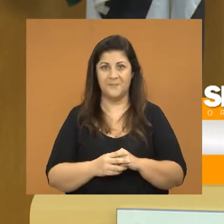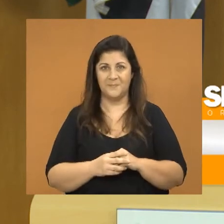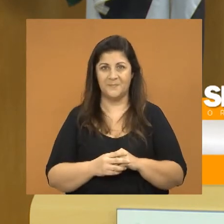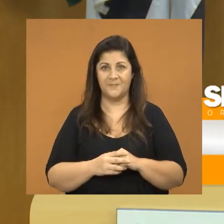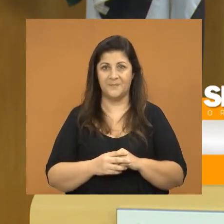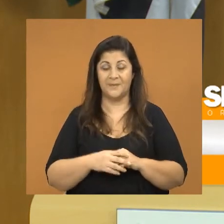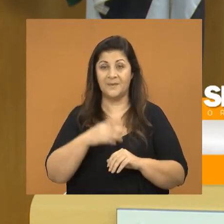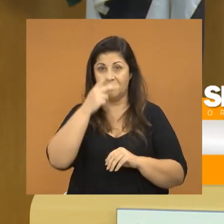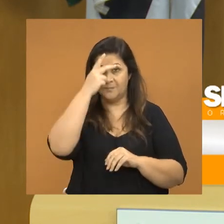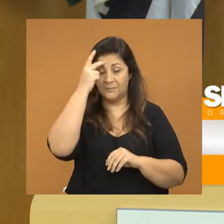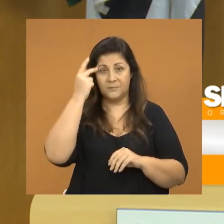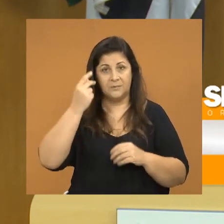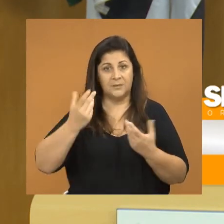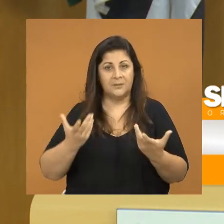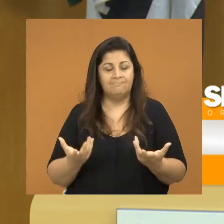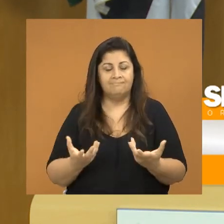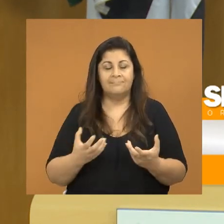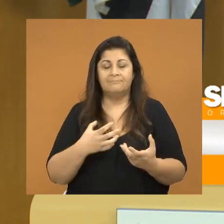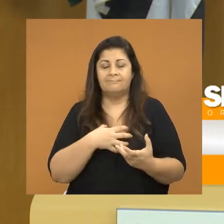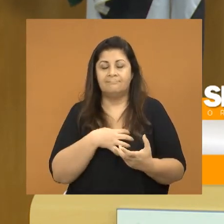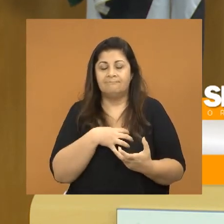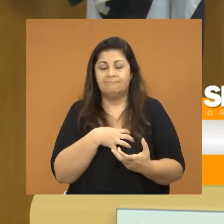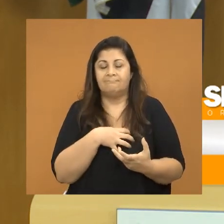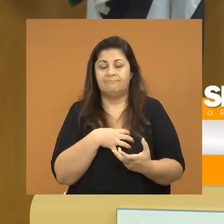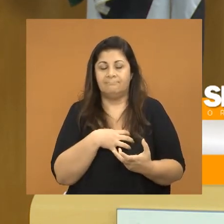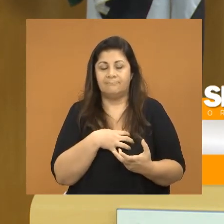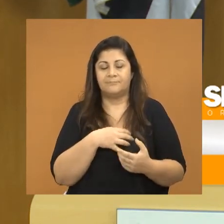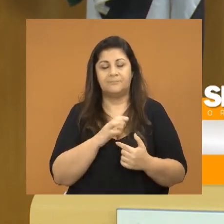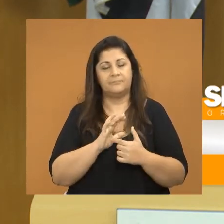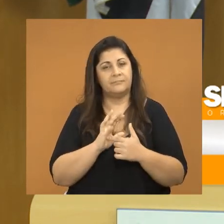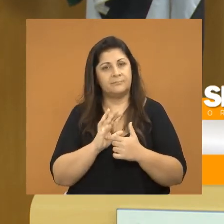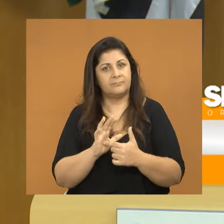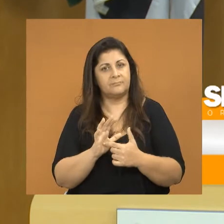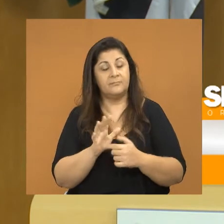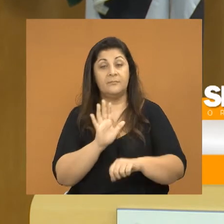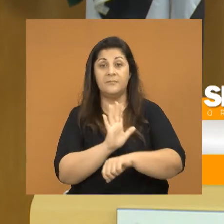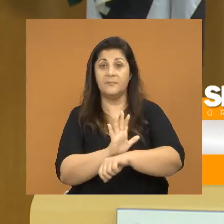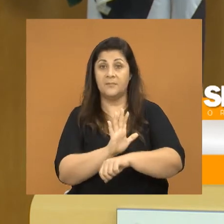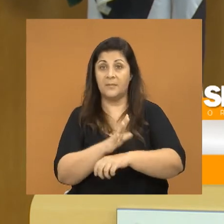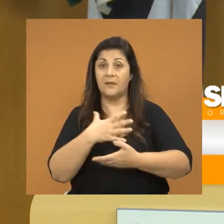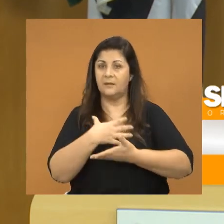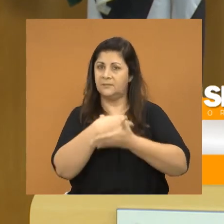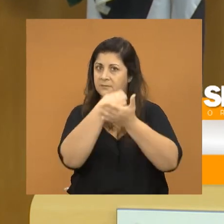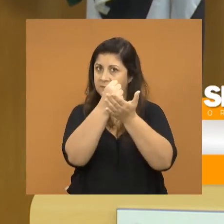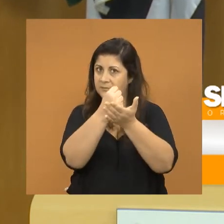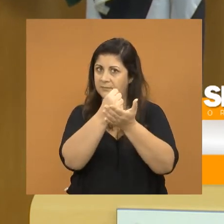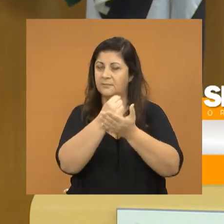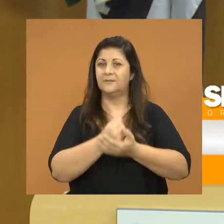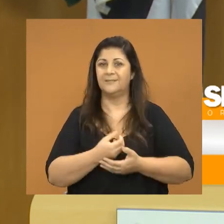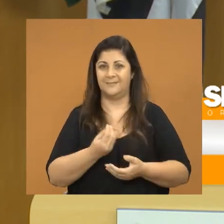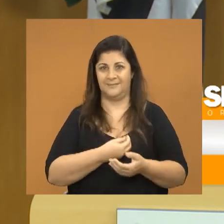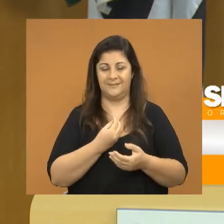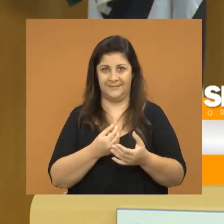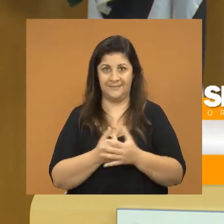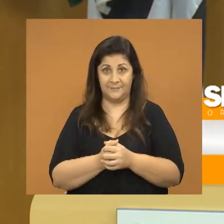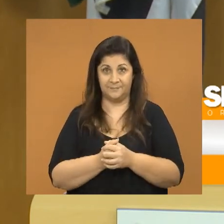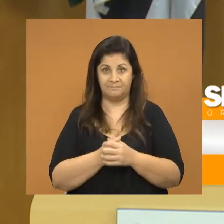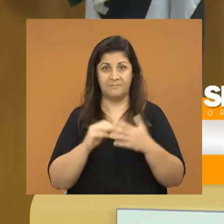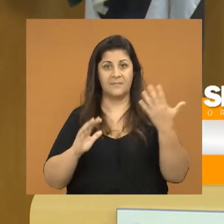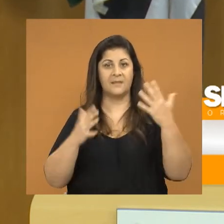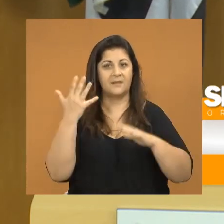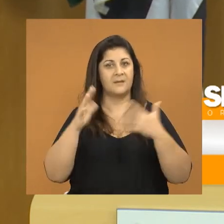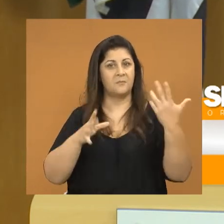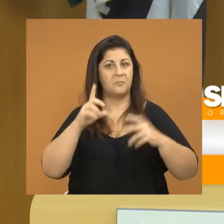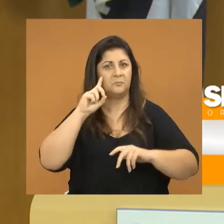que, por meio de um gesto de solidariedade, ajudam a salvar vidas. A celebração do Dia